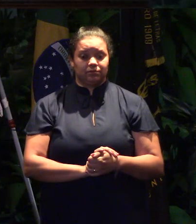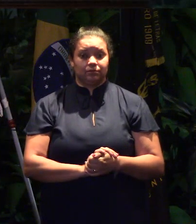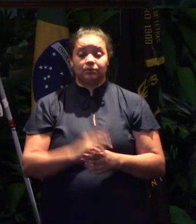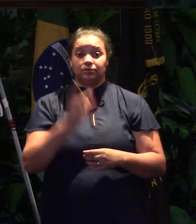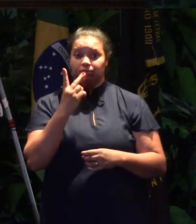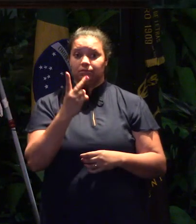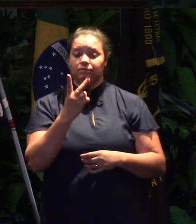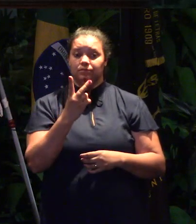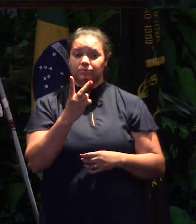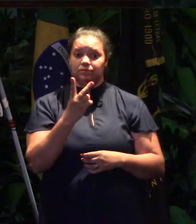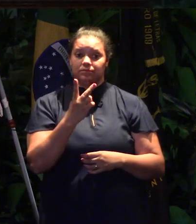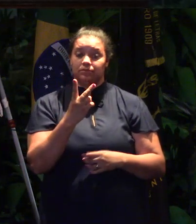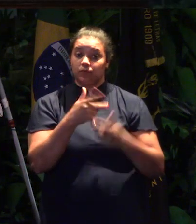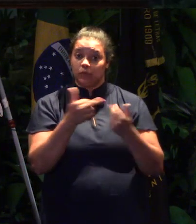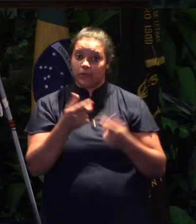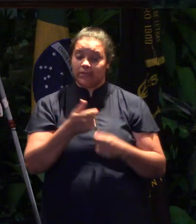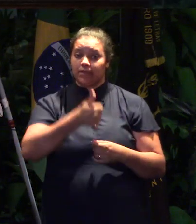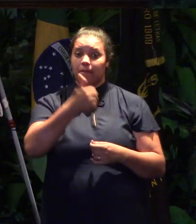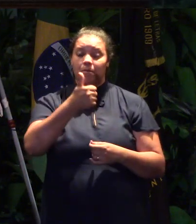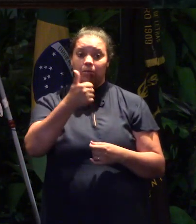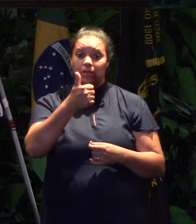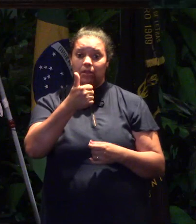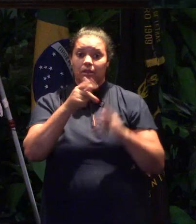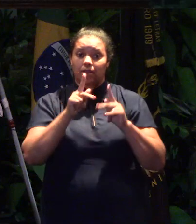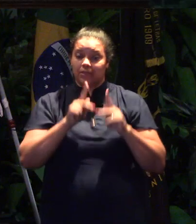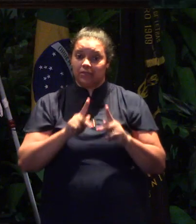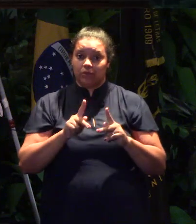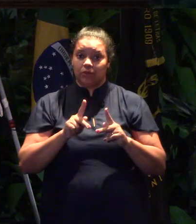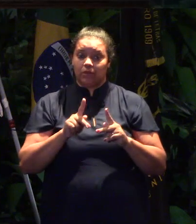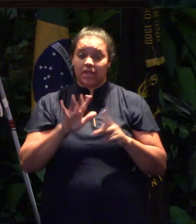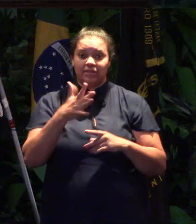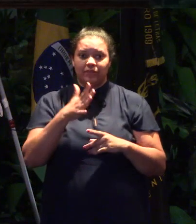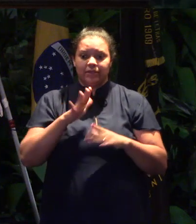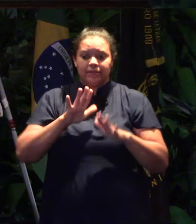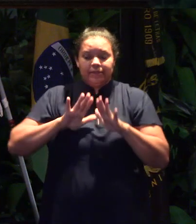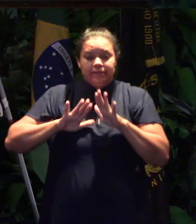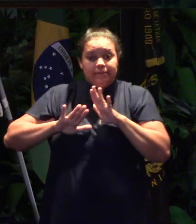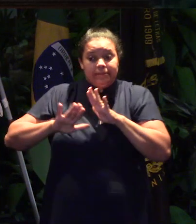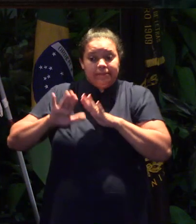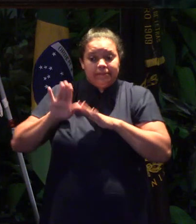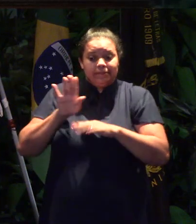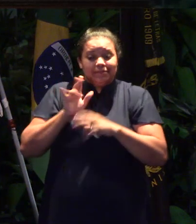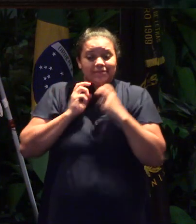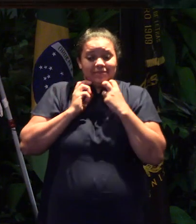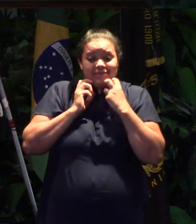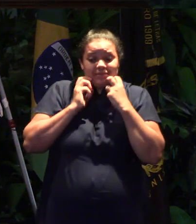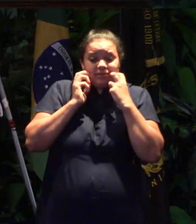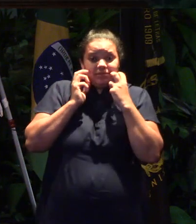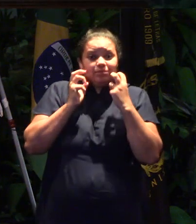duas coisas. Né? Uma, que quando as pessoas estão muito cautelosas e inibidas,